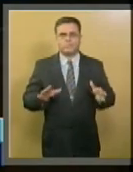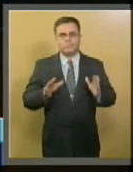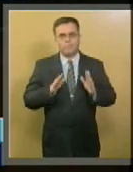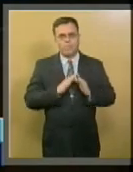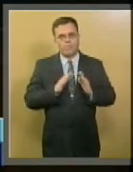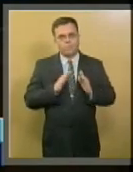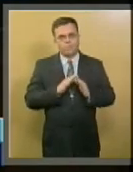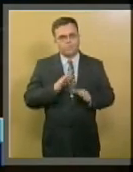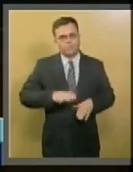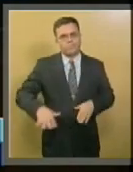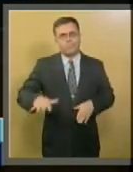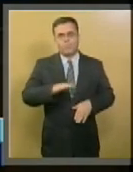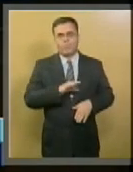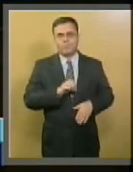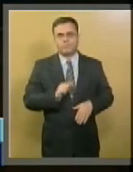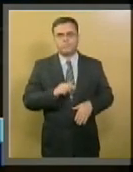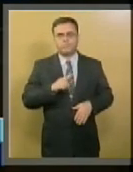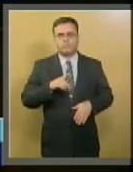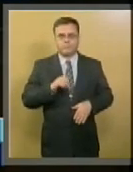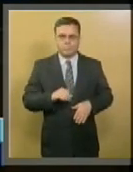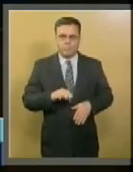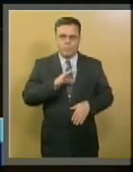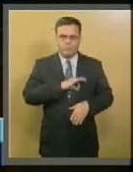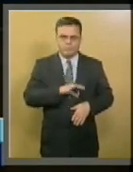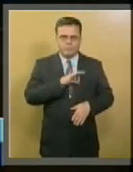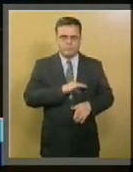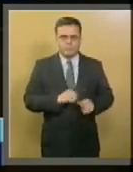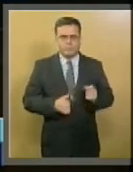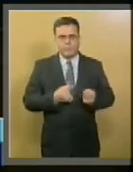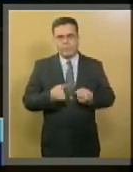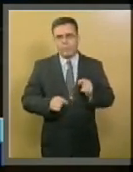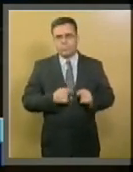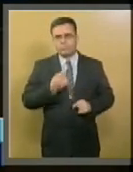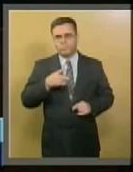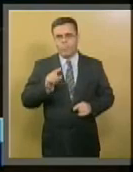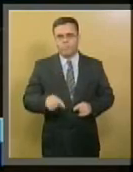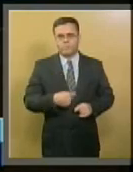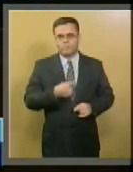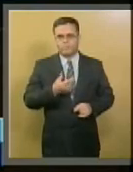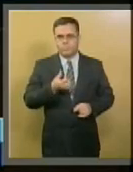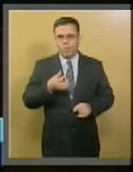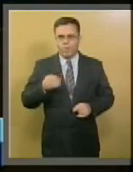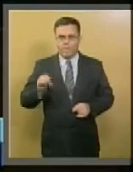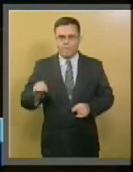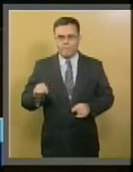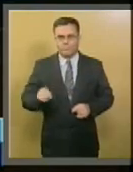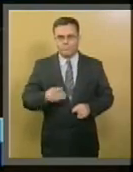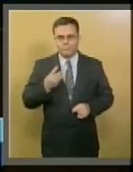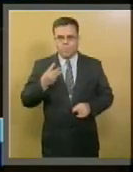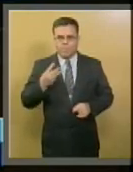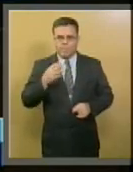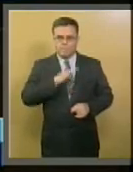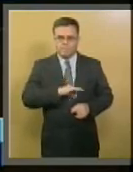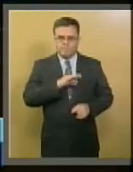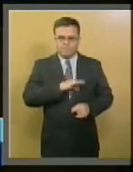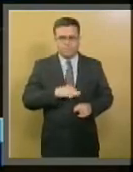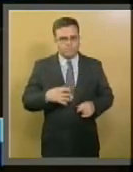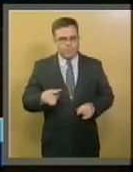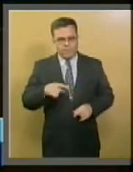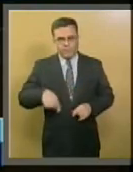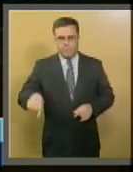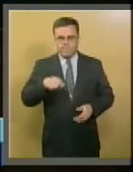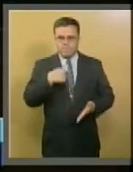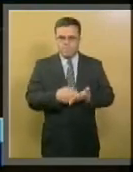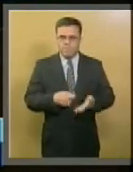moradores de agudos com renda familiar que não ultrapasse os R$ 2.600, três salários mínimos. Aquelas pessoas que não teriam